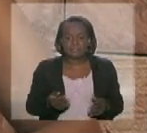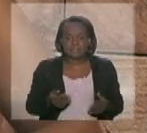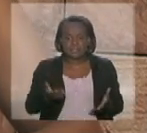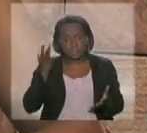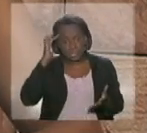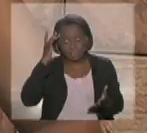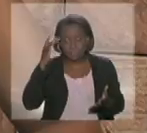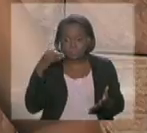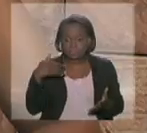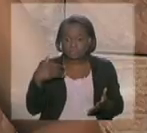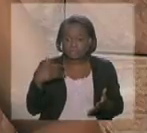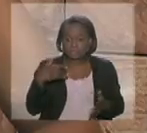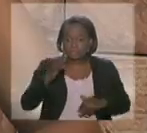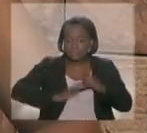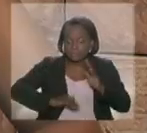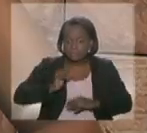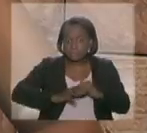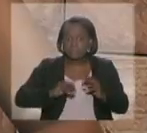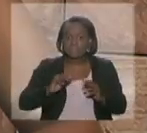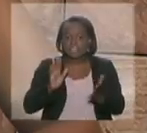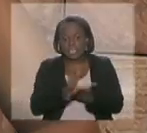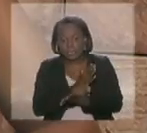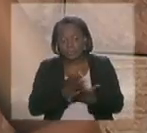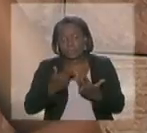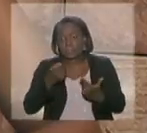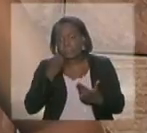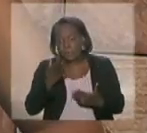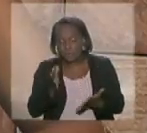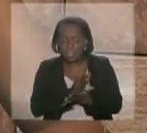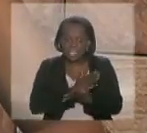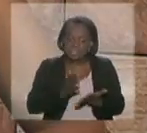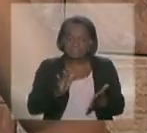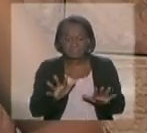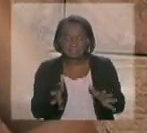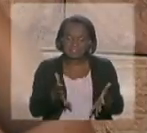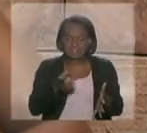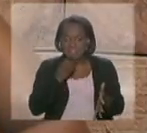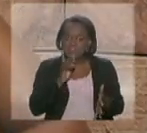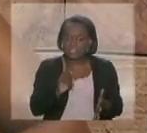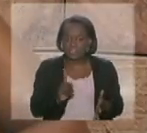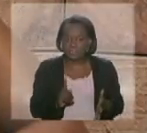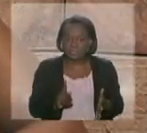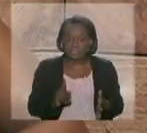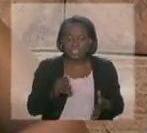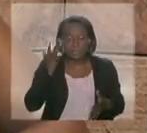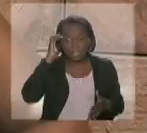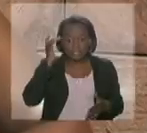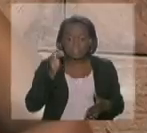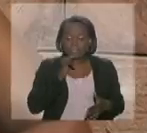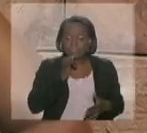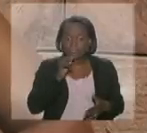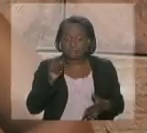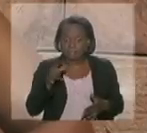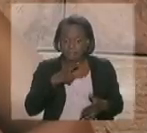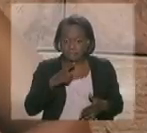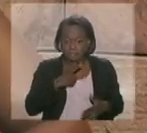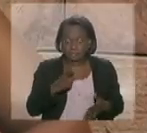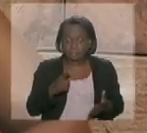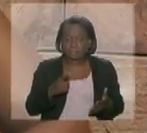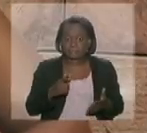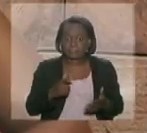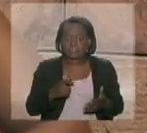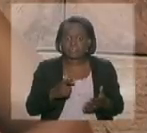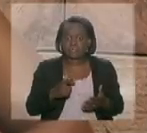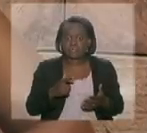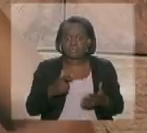isso eu acho técnica é uma coisa assim para algumas coisas é boa para outras eu não acho tão boa eu acho que quando você tem